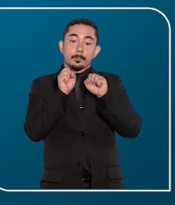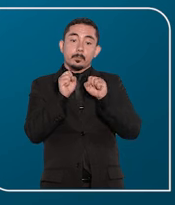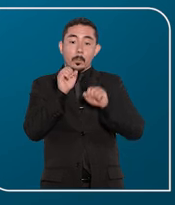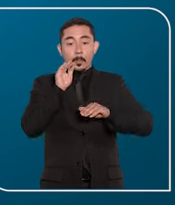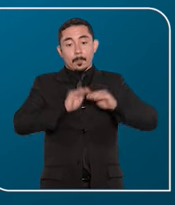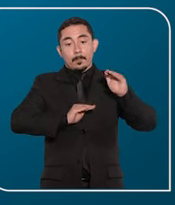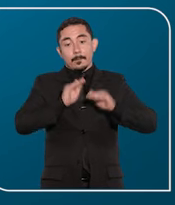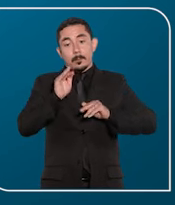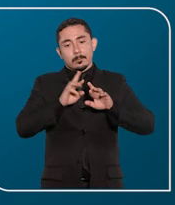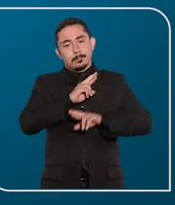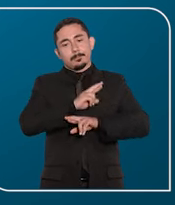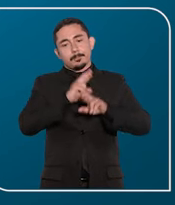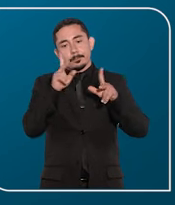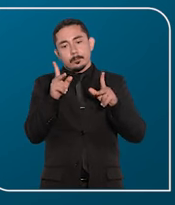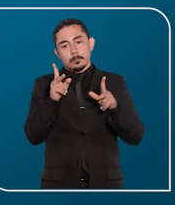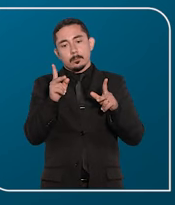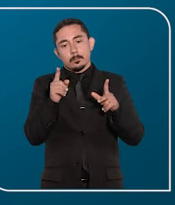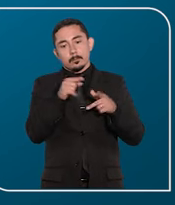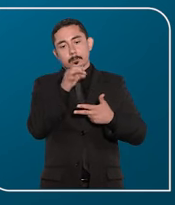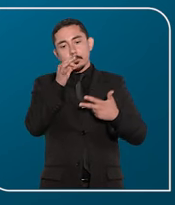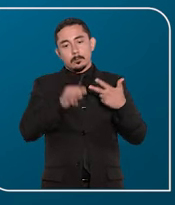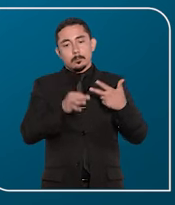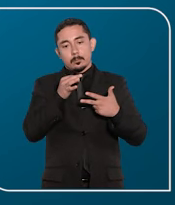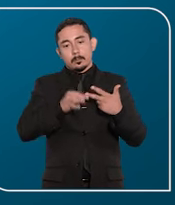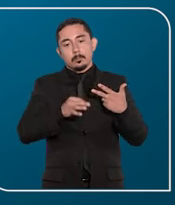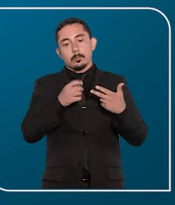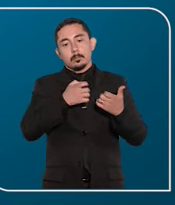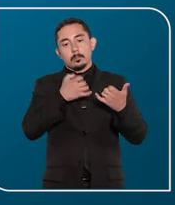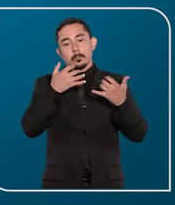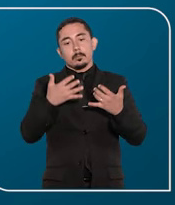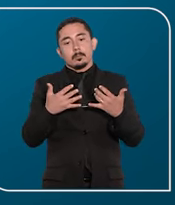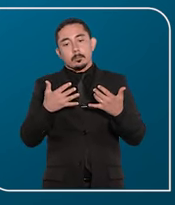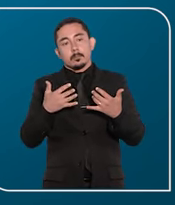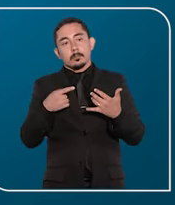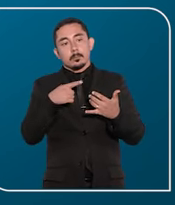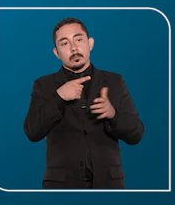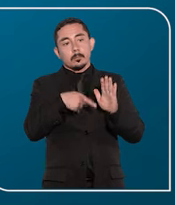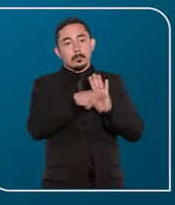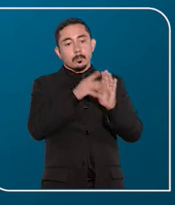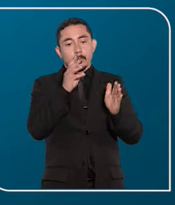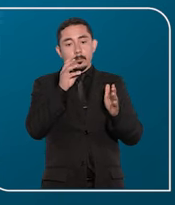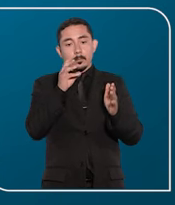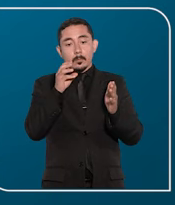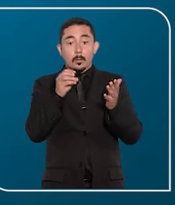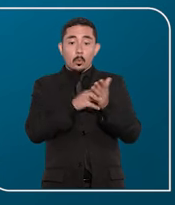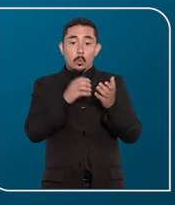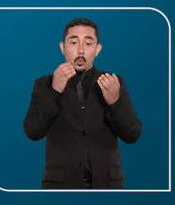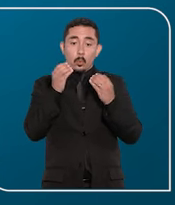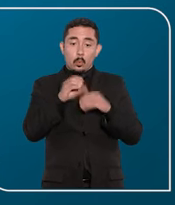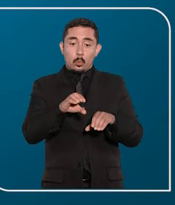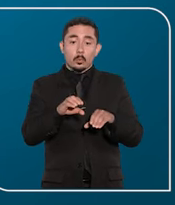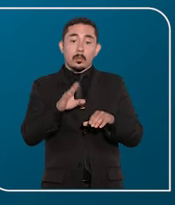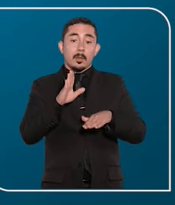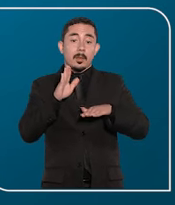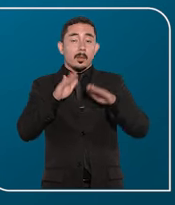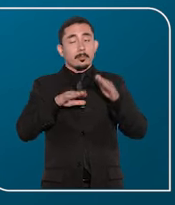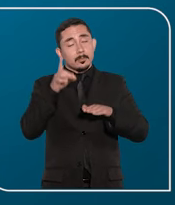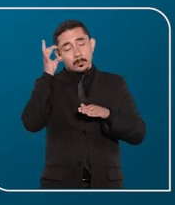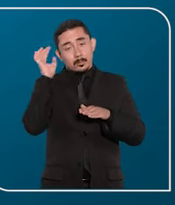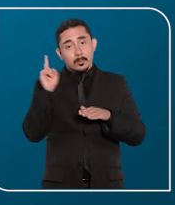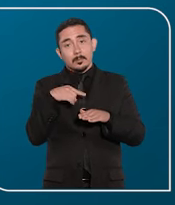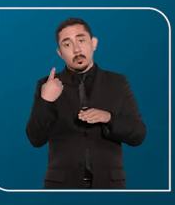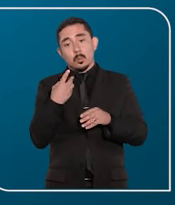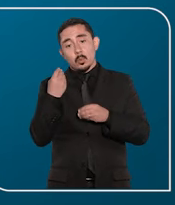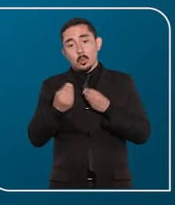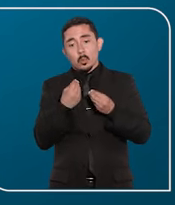distinto do que o poder judicante dá àquele concursado que muitas vezes não conhece o que nós passamos e as